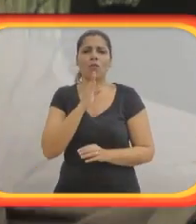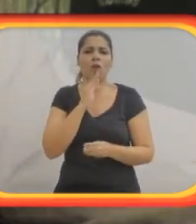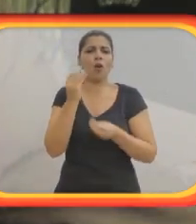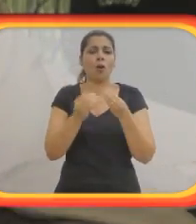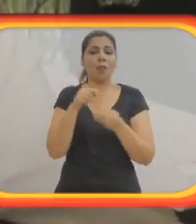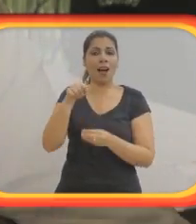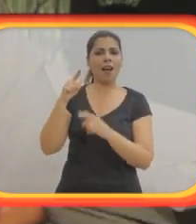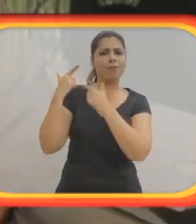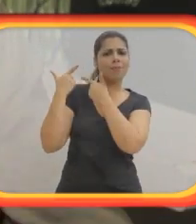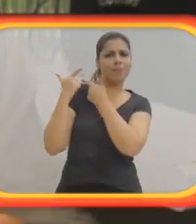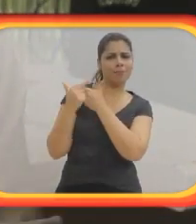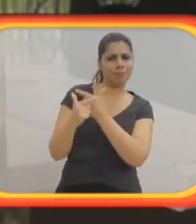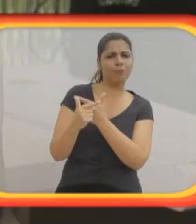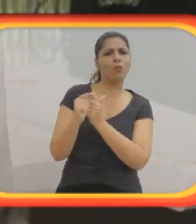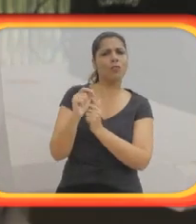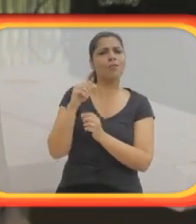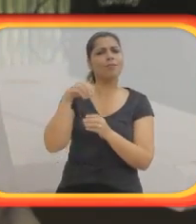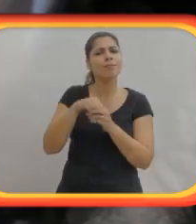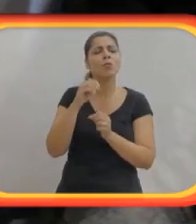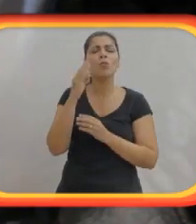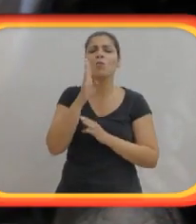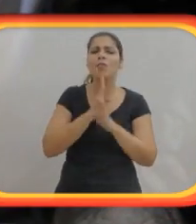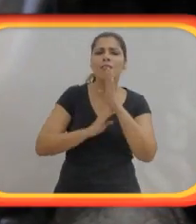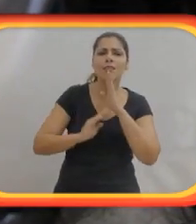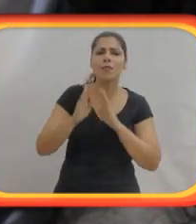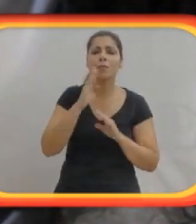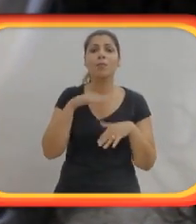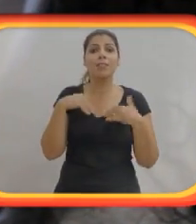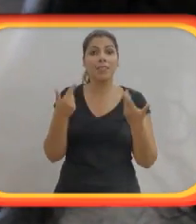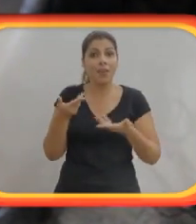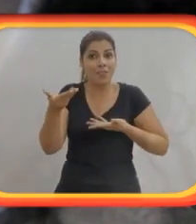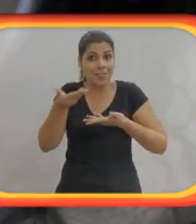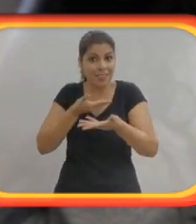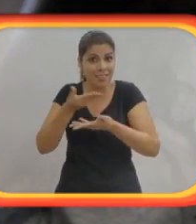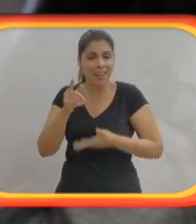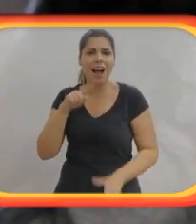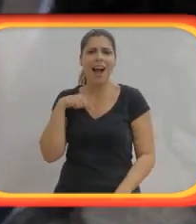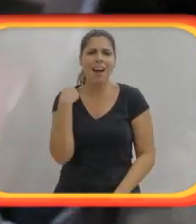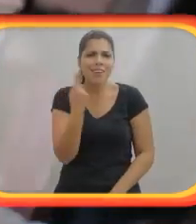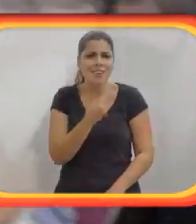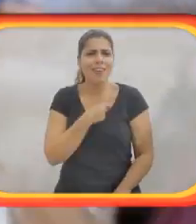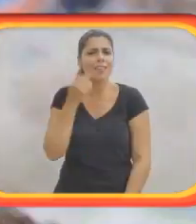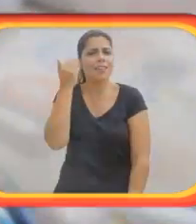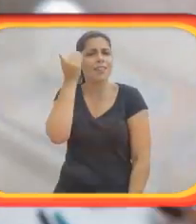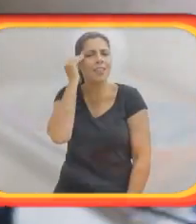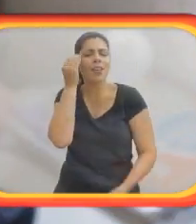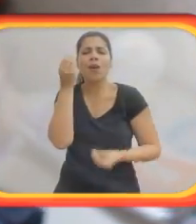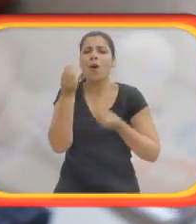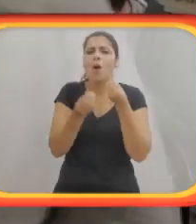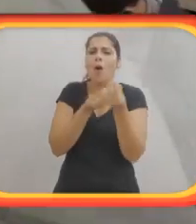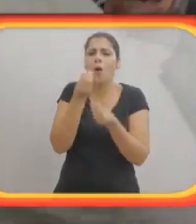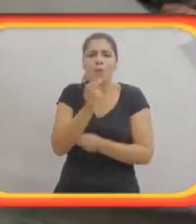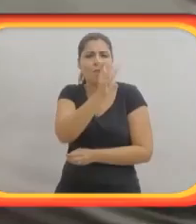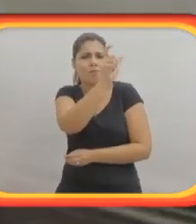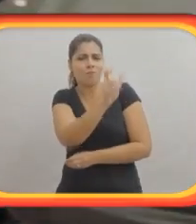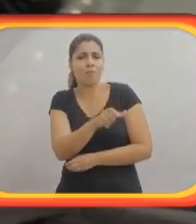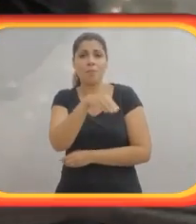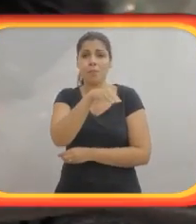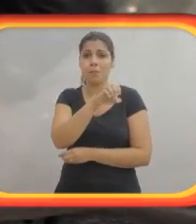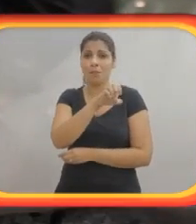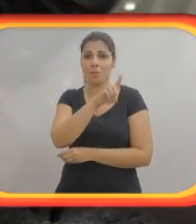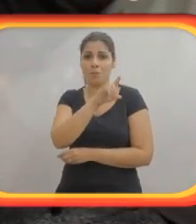ele passa a ser mais mediador e um condutor do conhecimento do que aquele